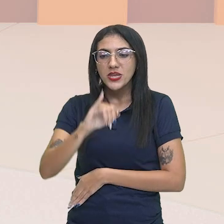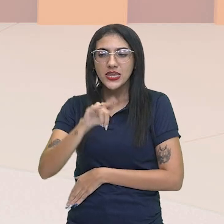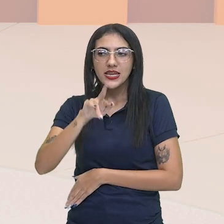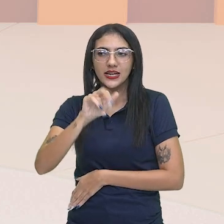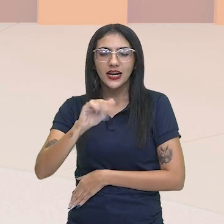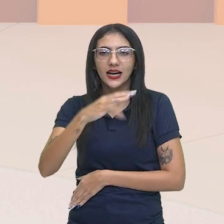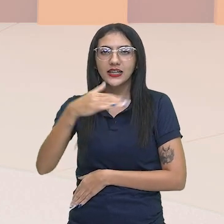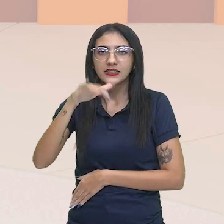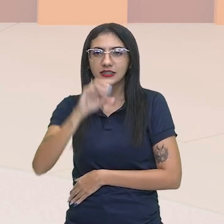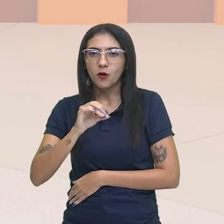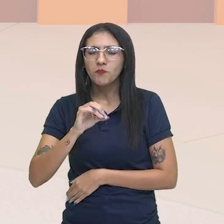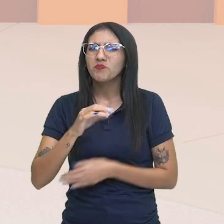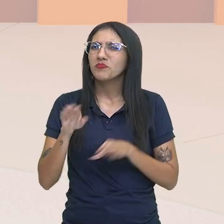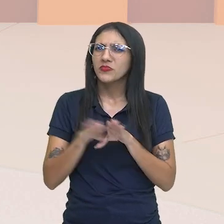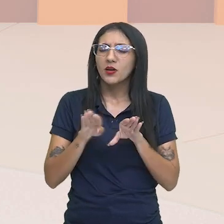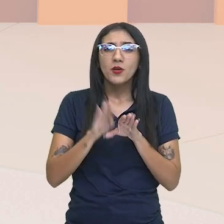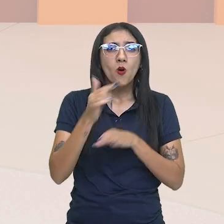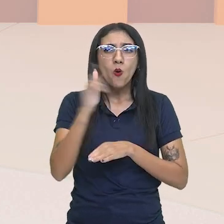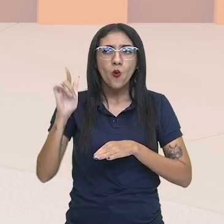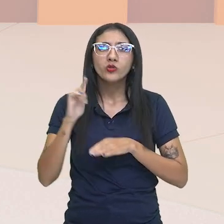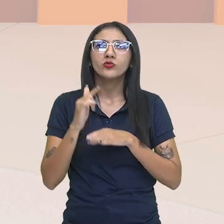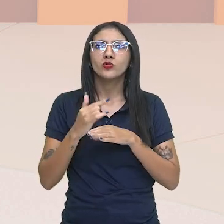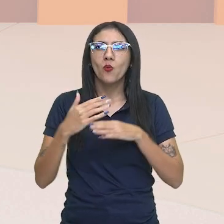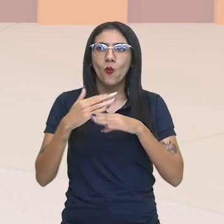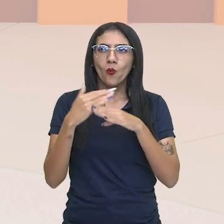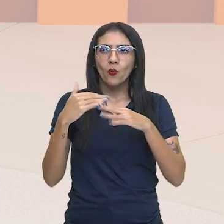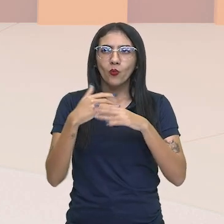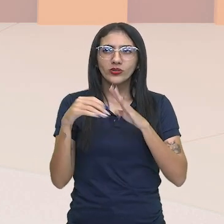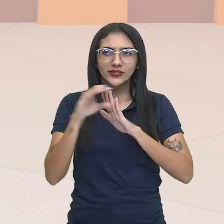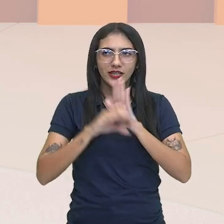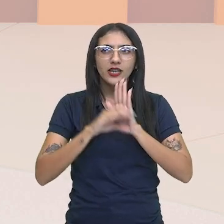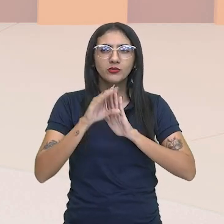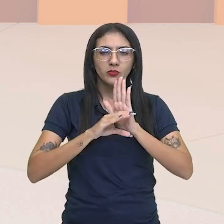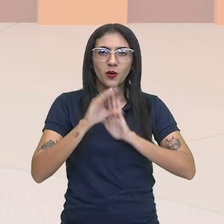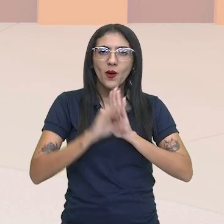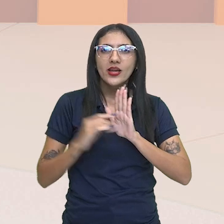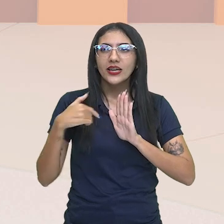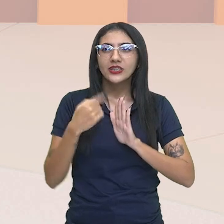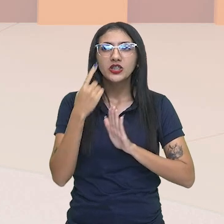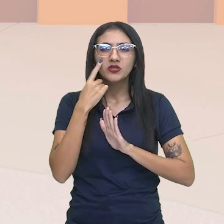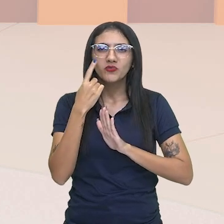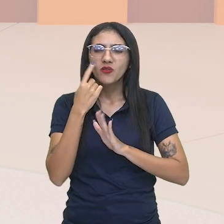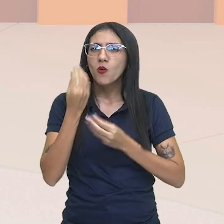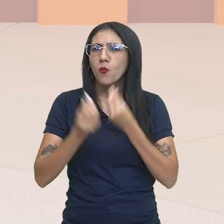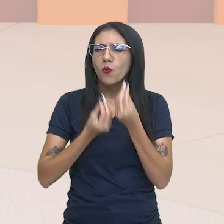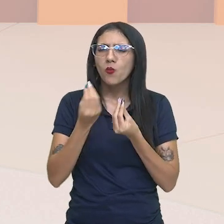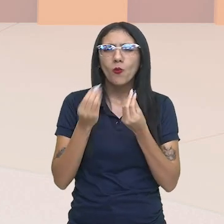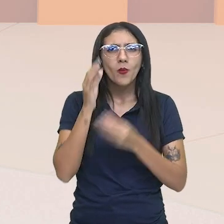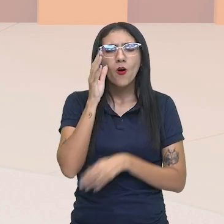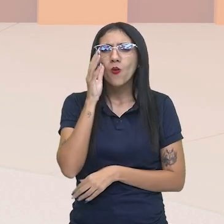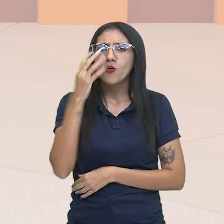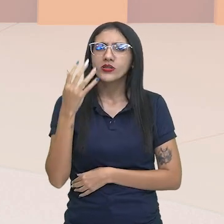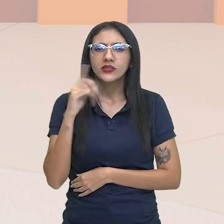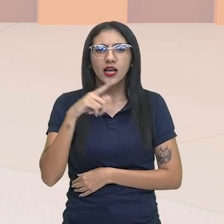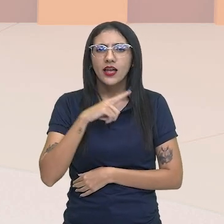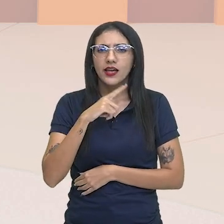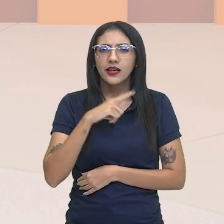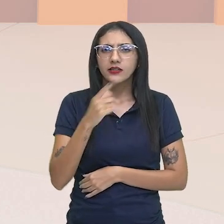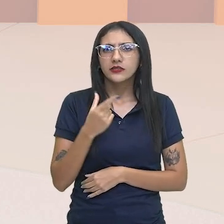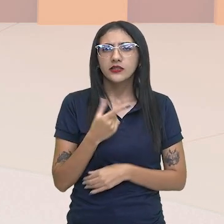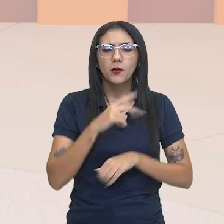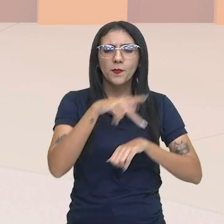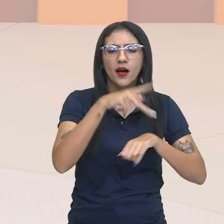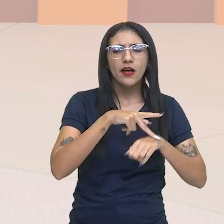outros conceitos para a gente compreender como é que se dá esse movimento aí entre